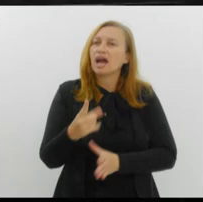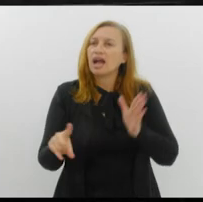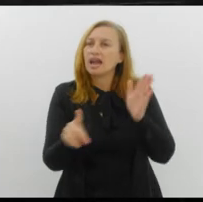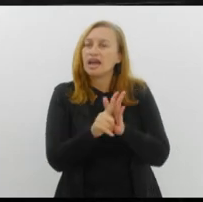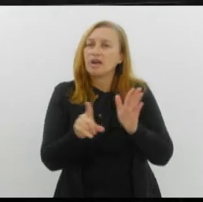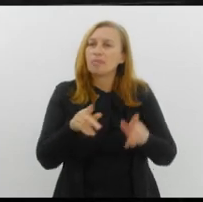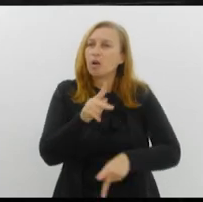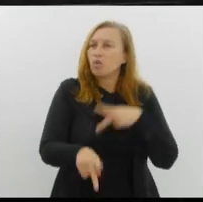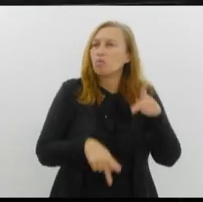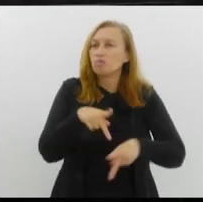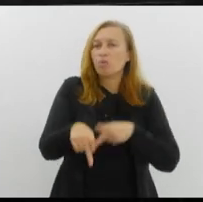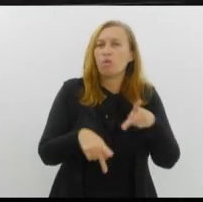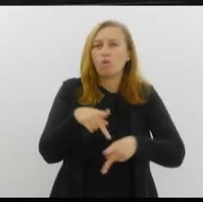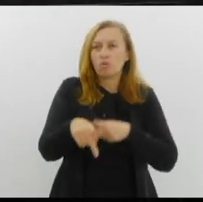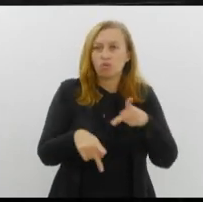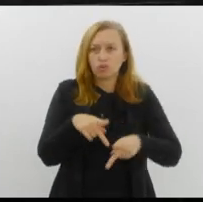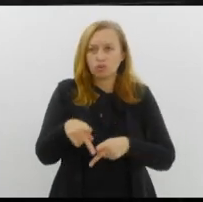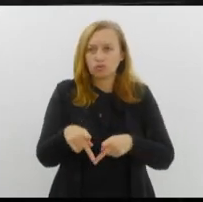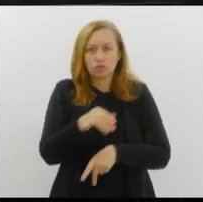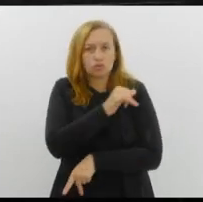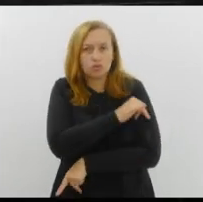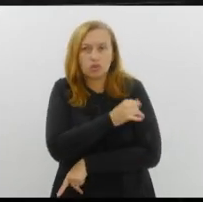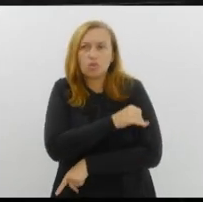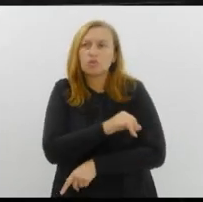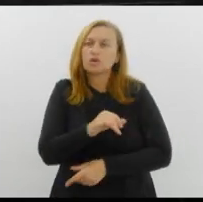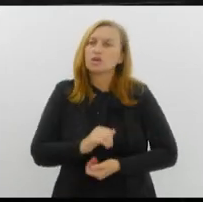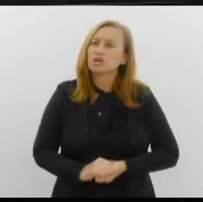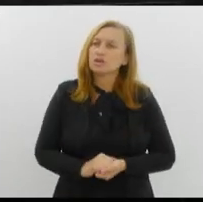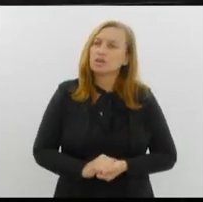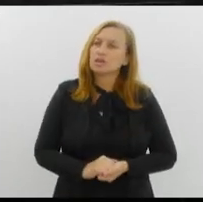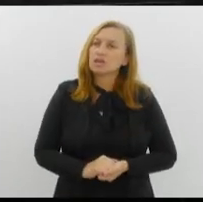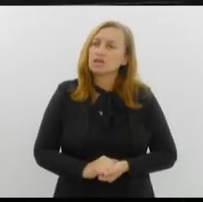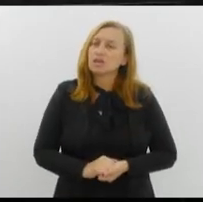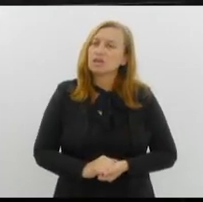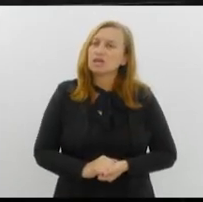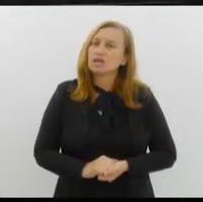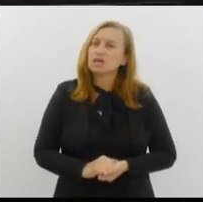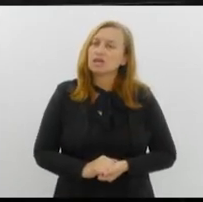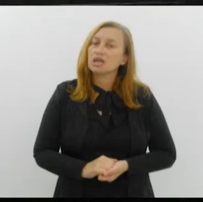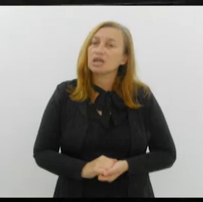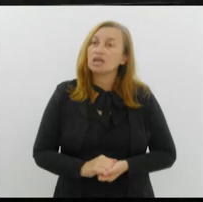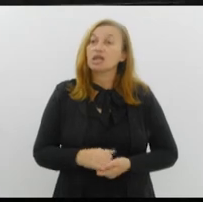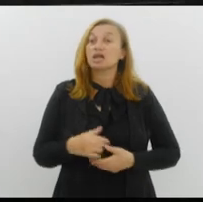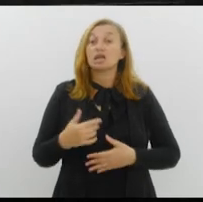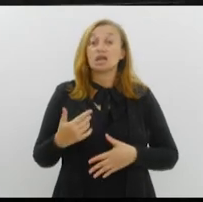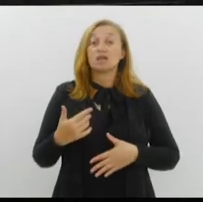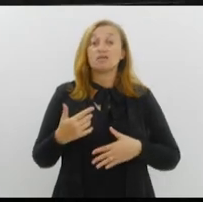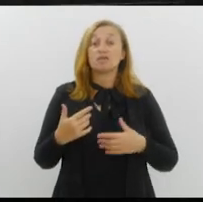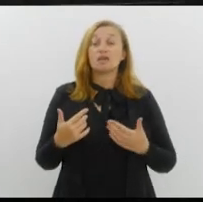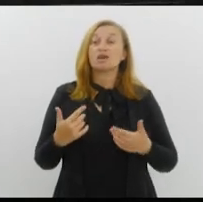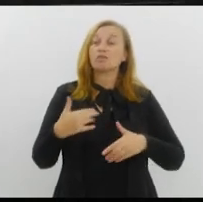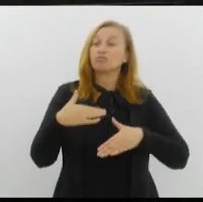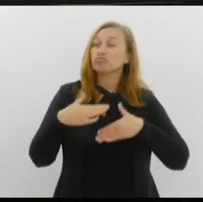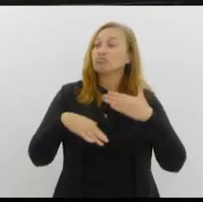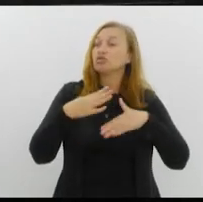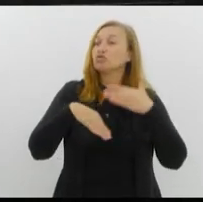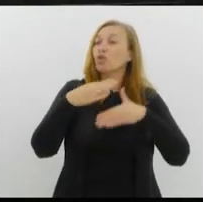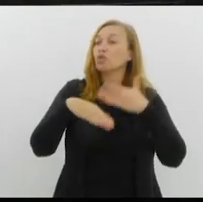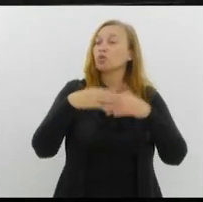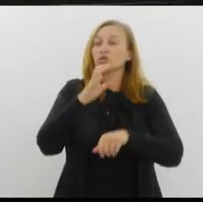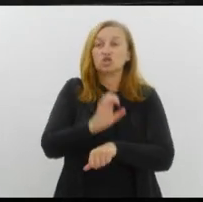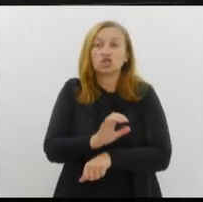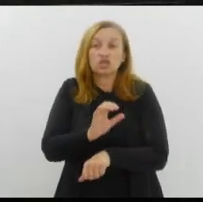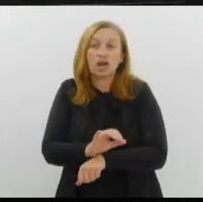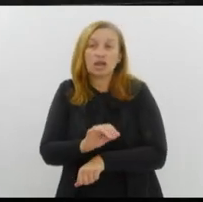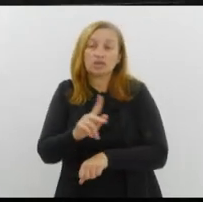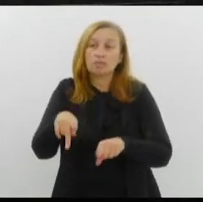fluminense, e apostar no crescimento sustentável do nosso país e do nosso Estado,